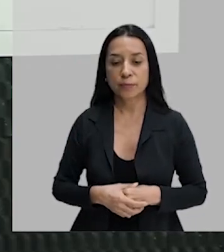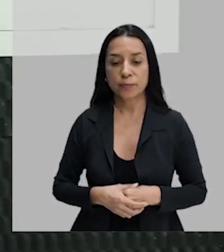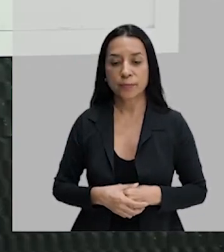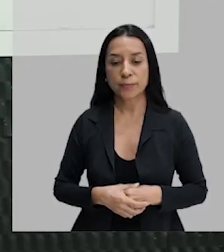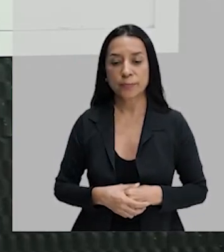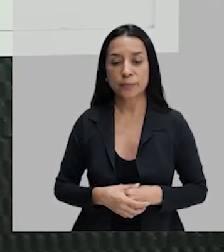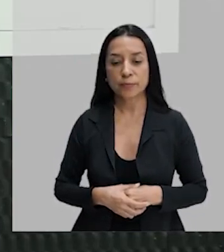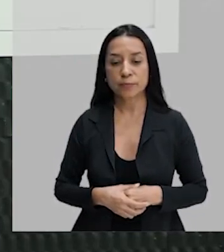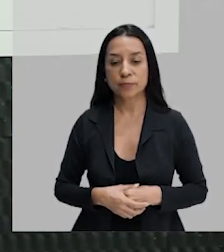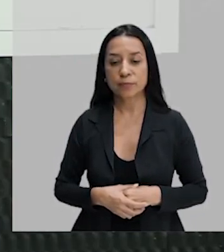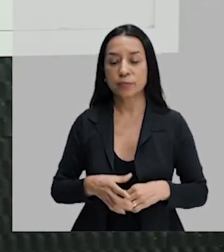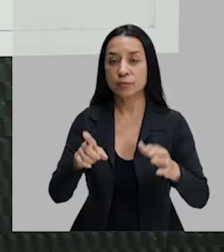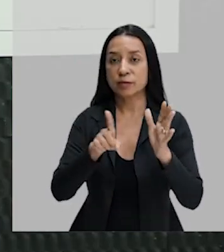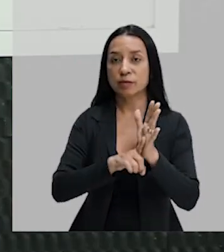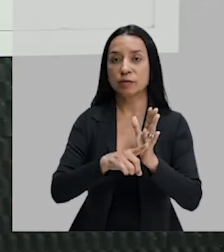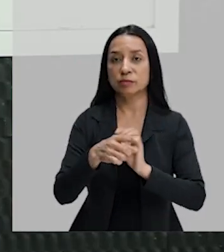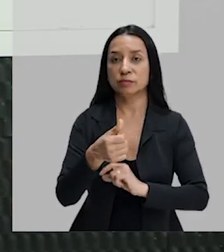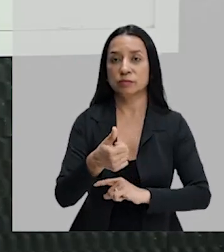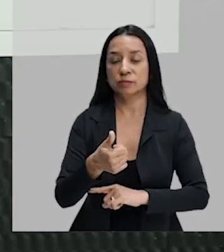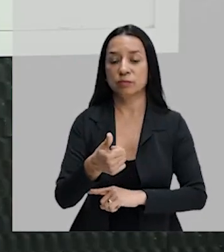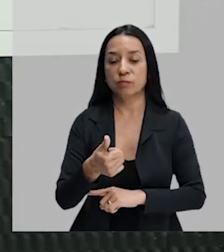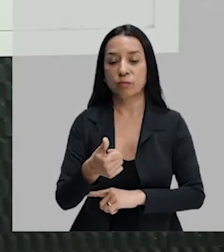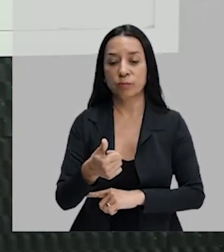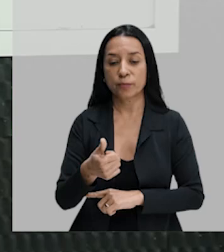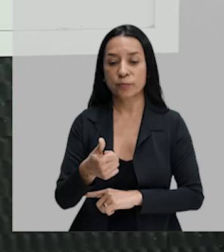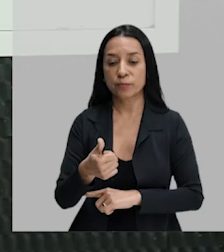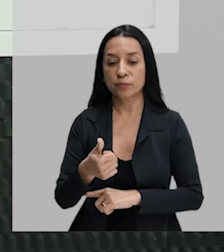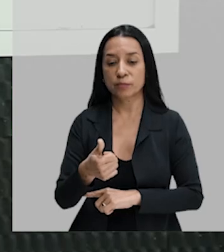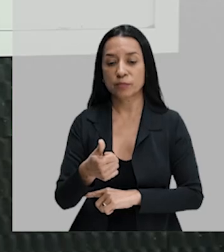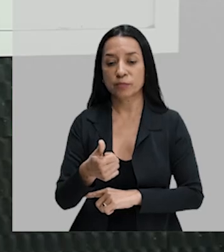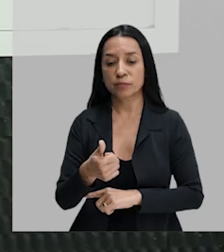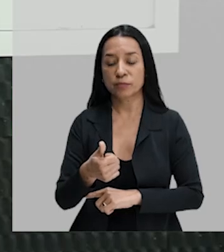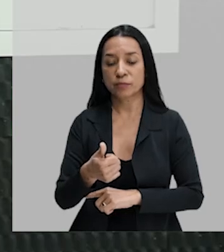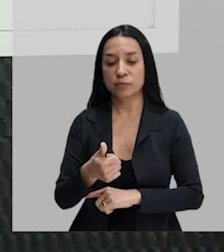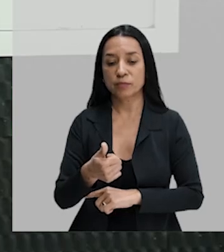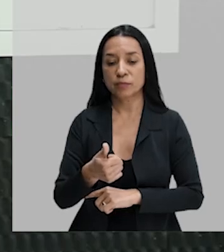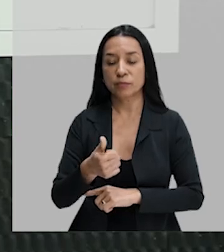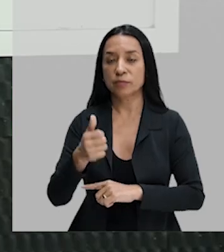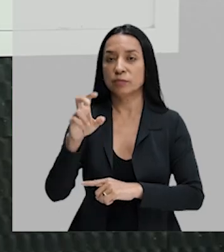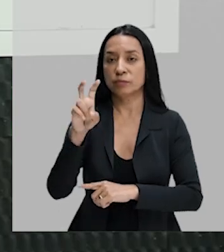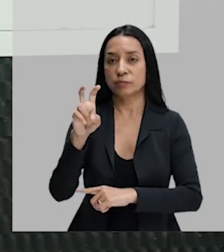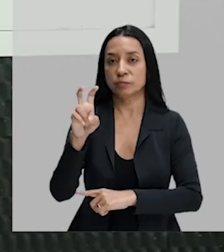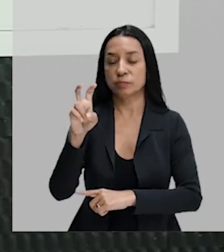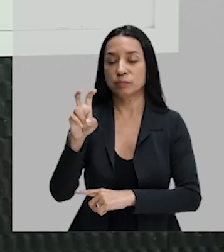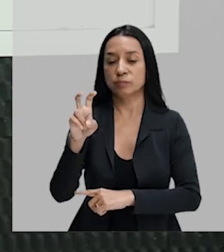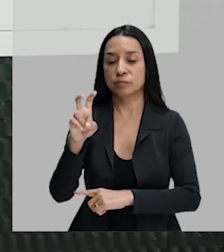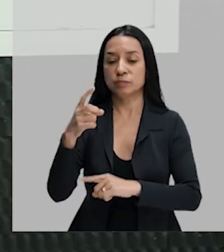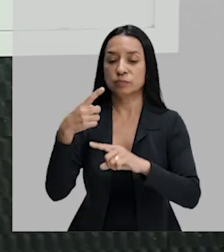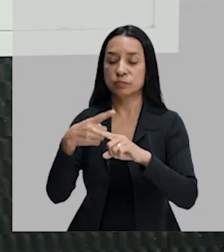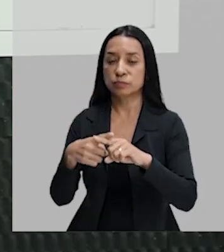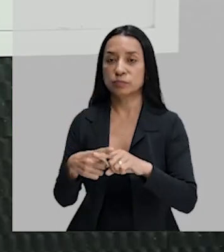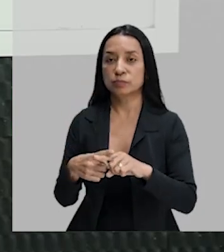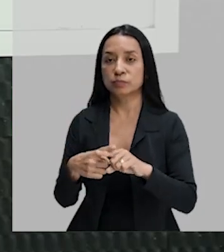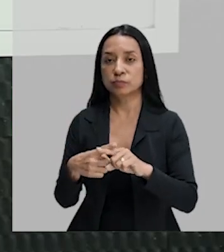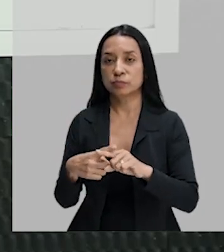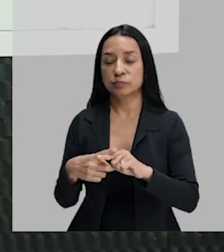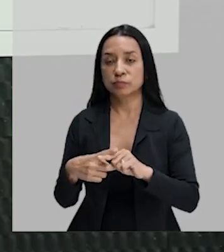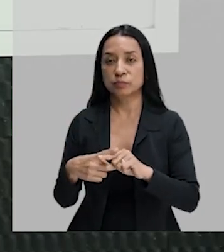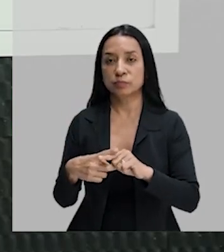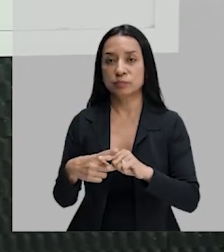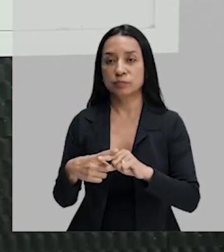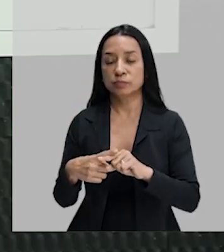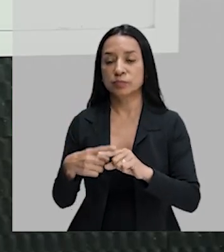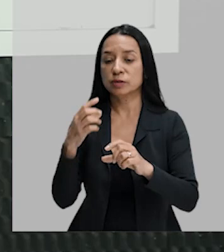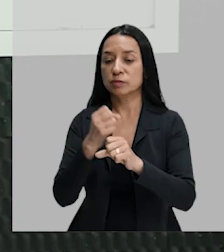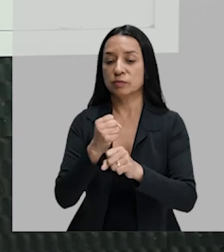vai ficar menos um elevado a 5 multiplicado aí